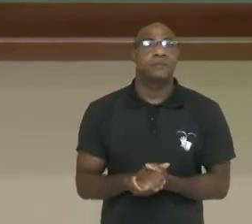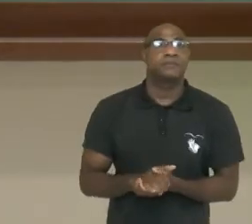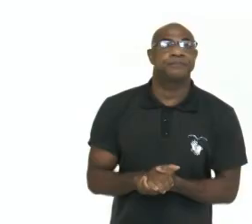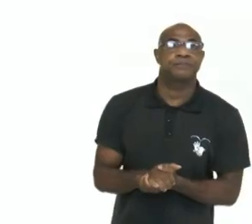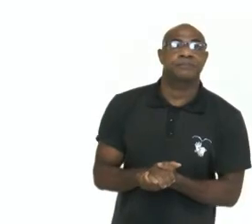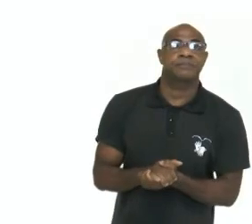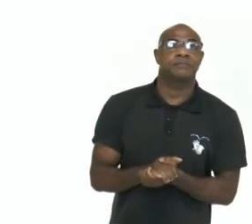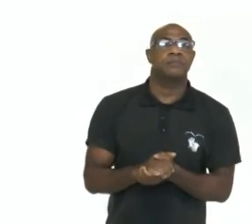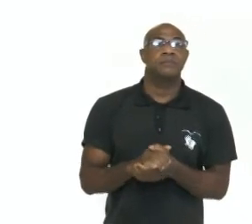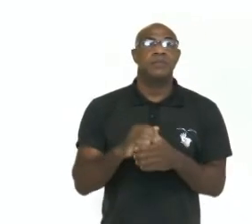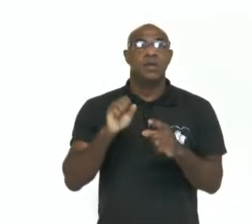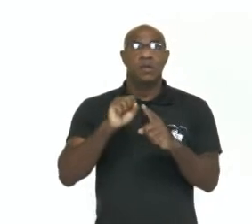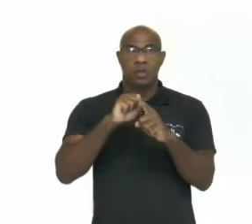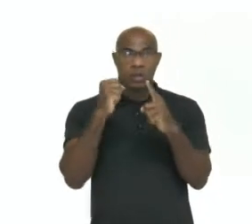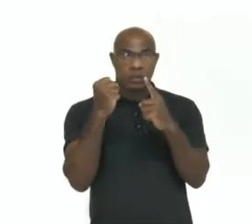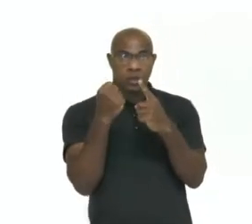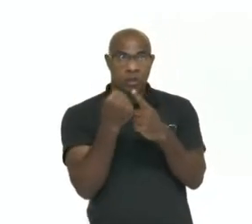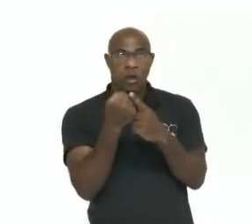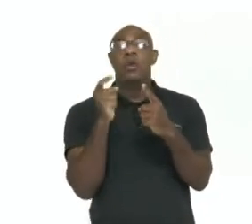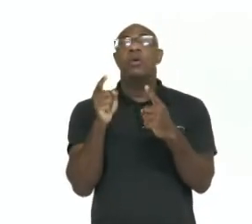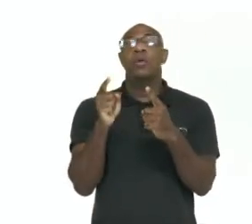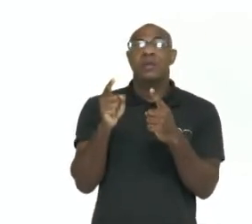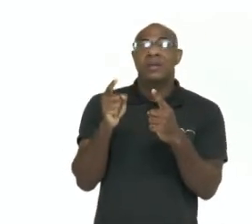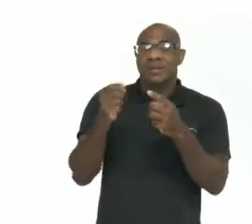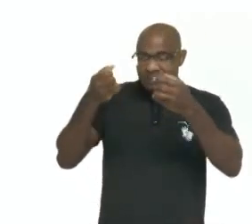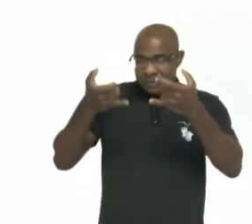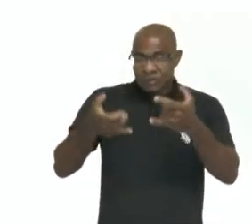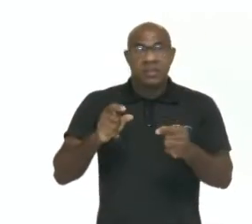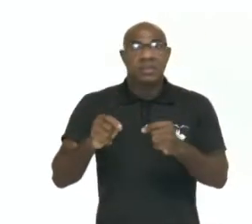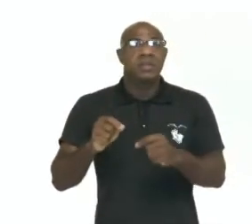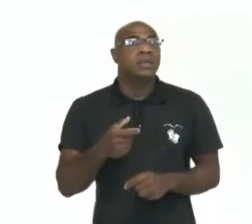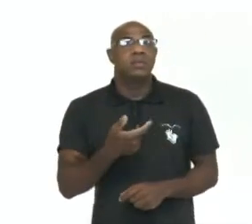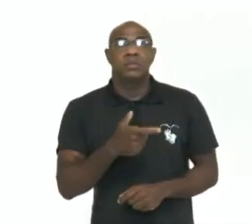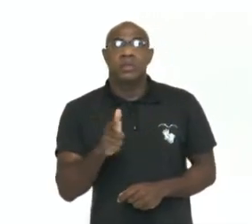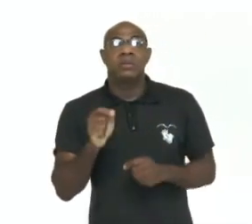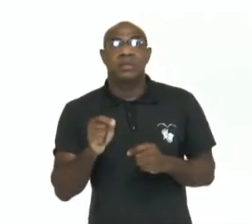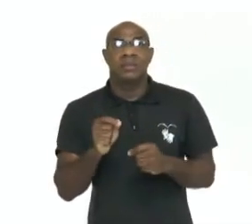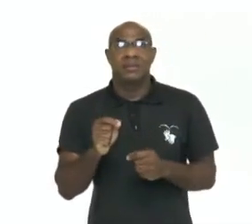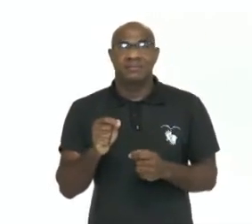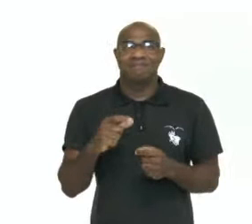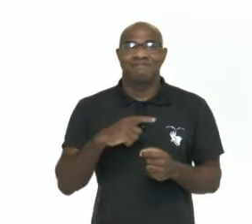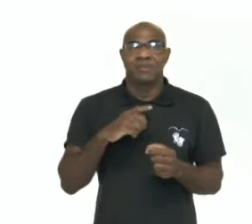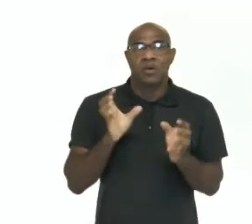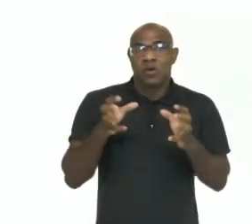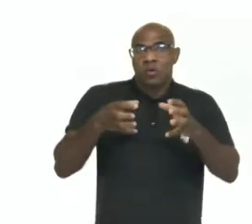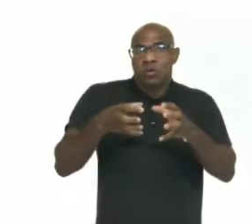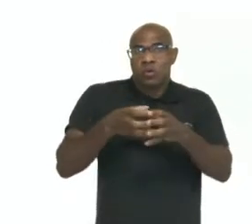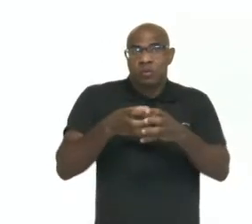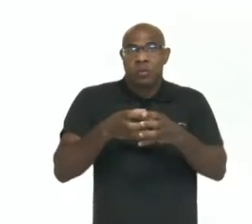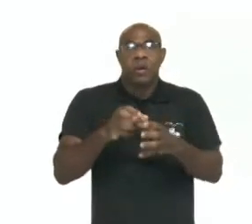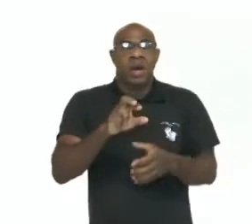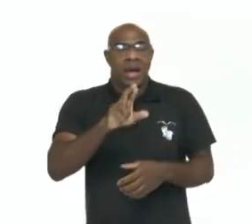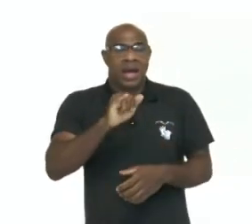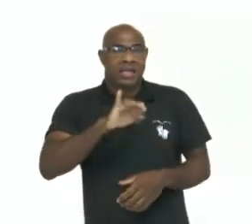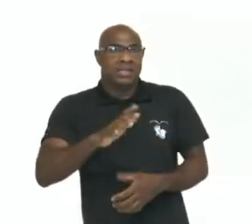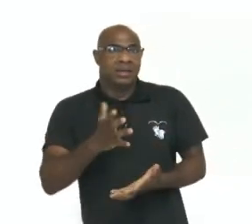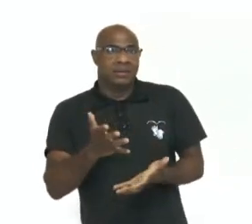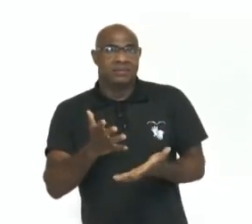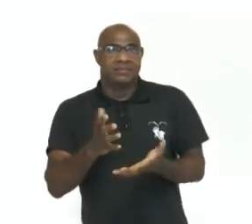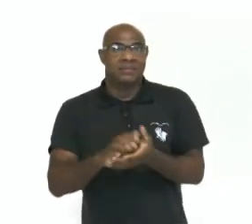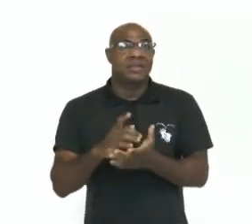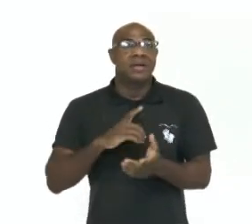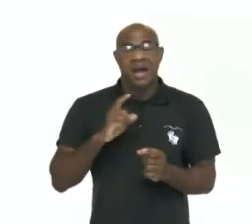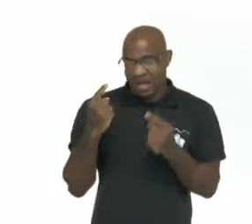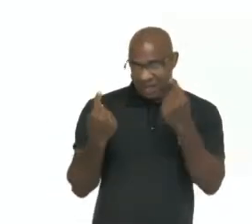O sociólogo garante não existir segregação racial nos blocos do Carnaval de Salvador, destacando que a folia reflete